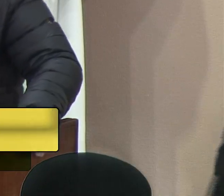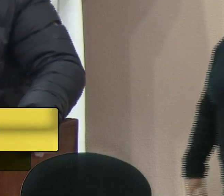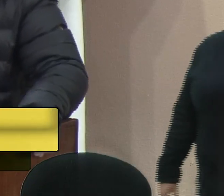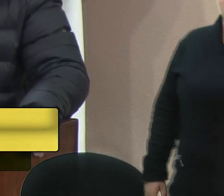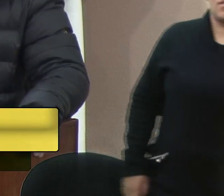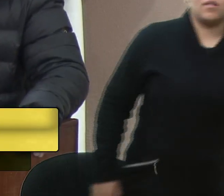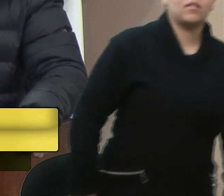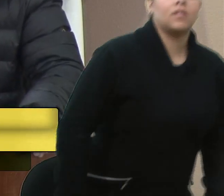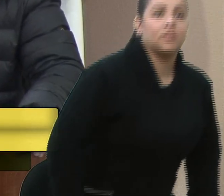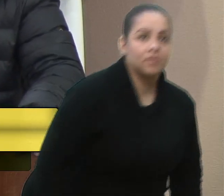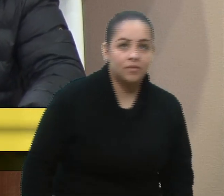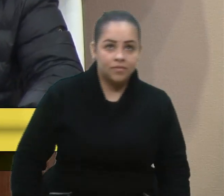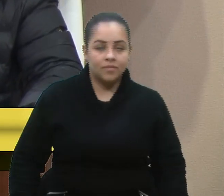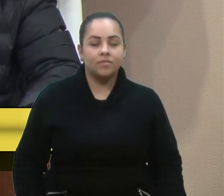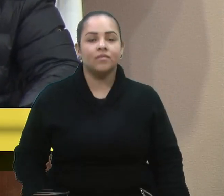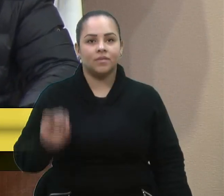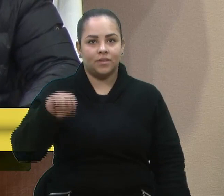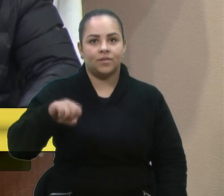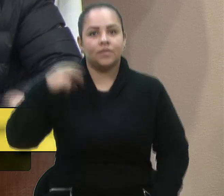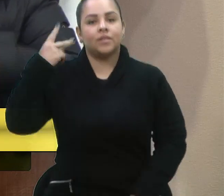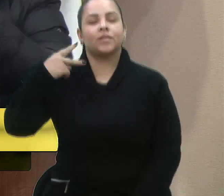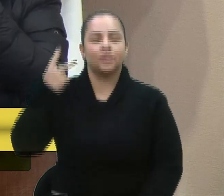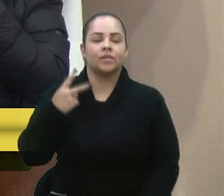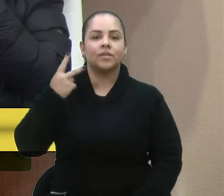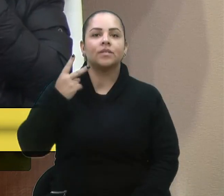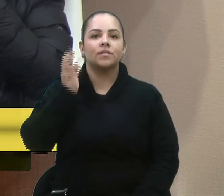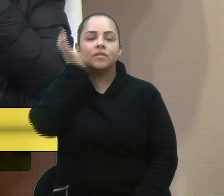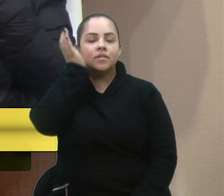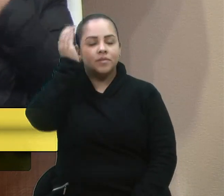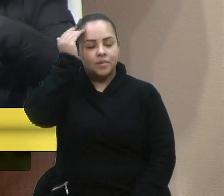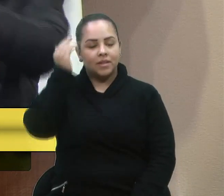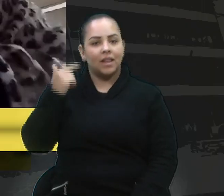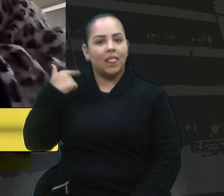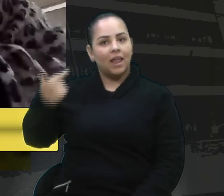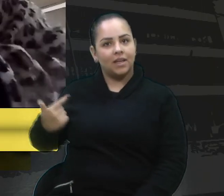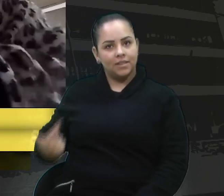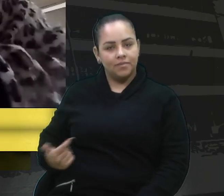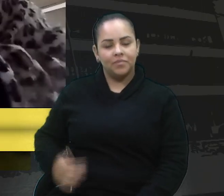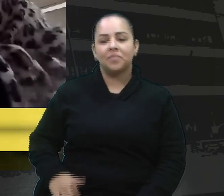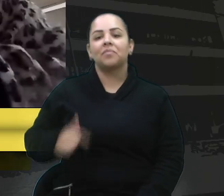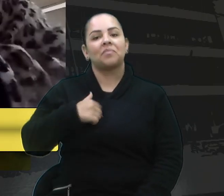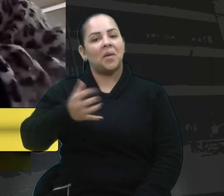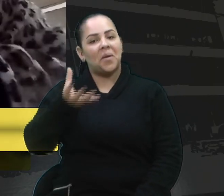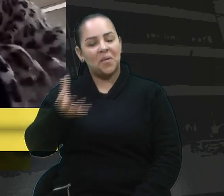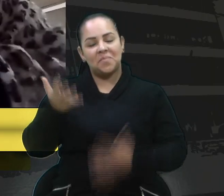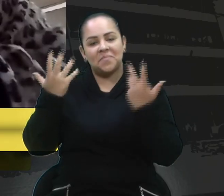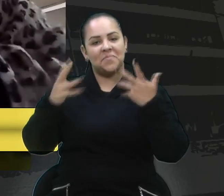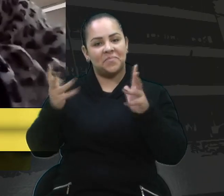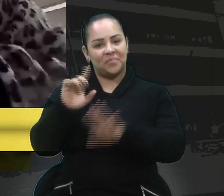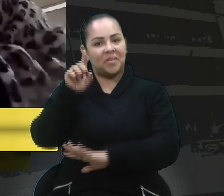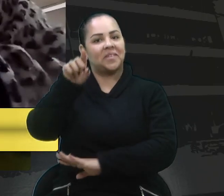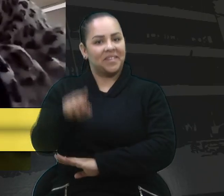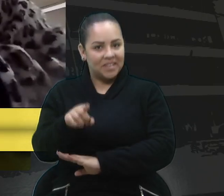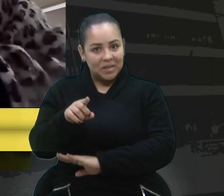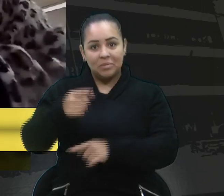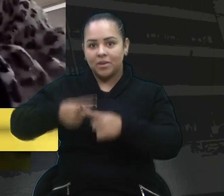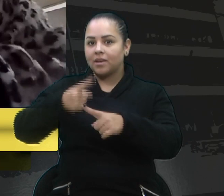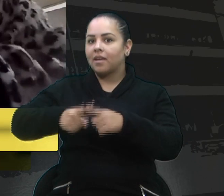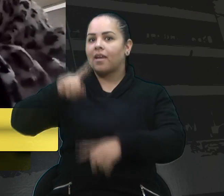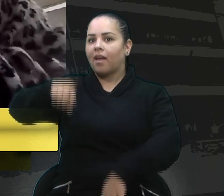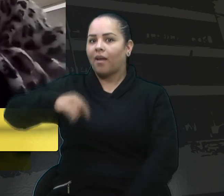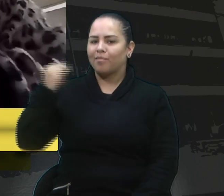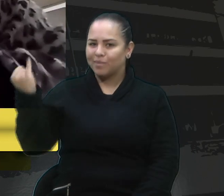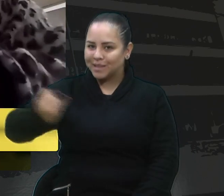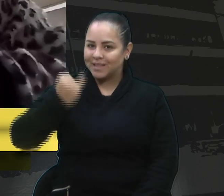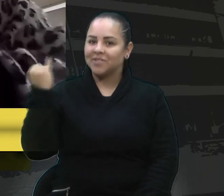Sim, vereador Felipe. Pode falar, vereadora. Eu quero lhe parabenizar em primeiro momento, porque é de grande importância